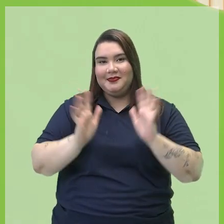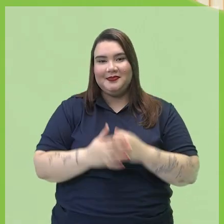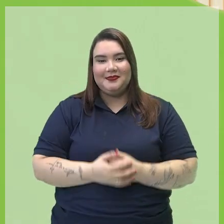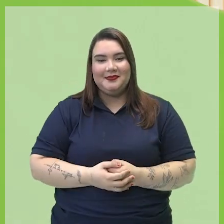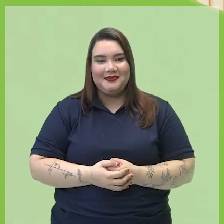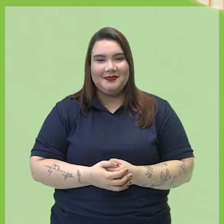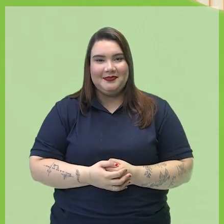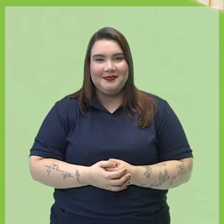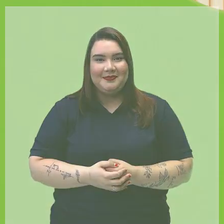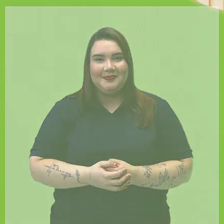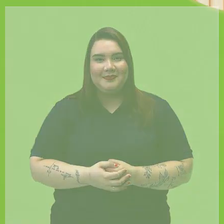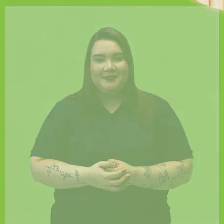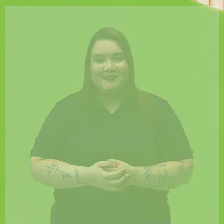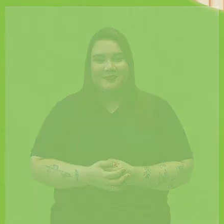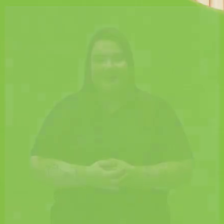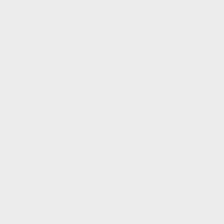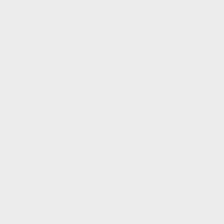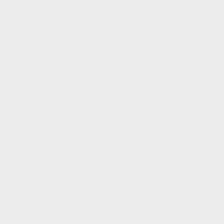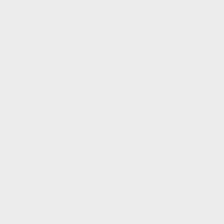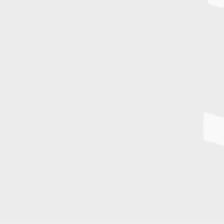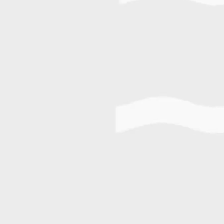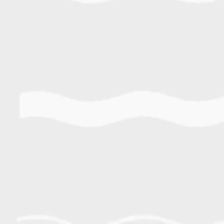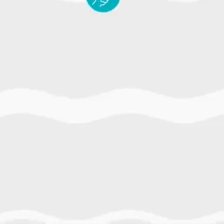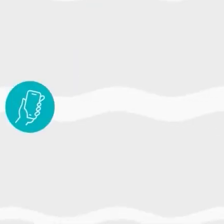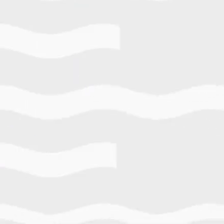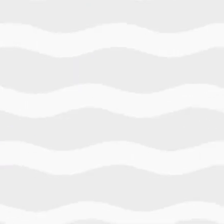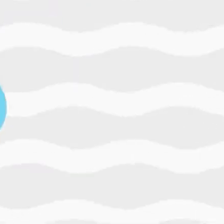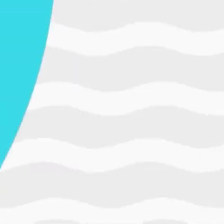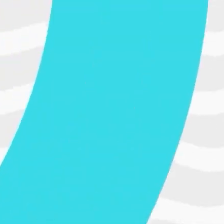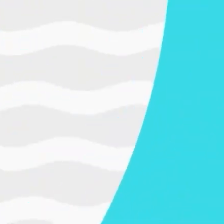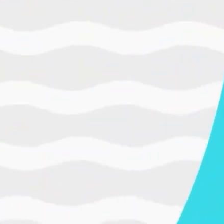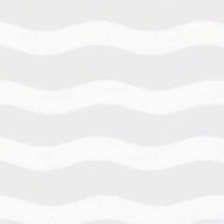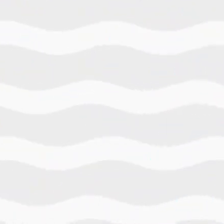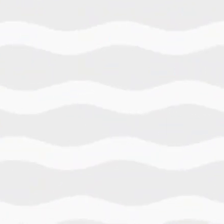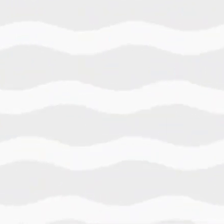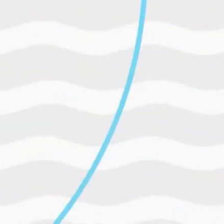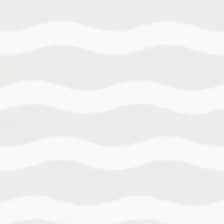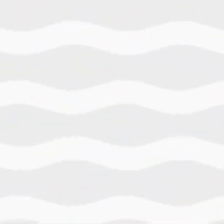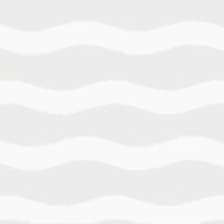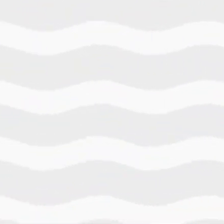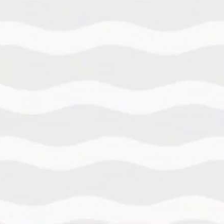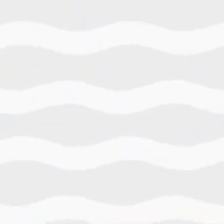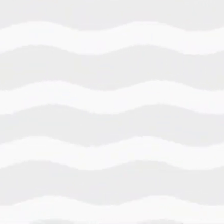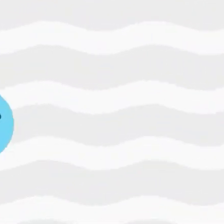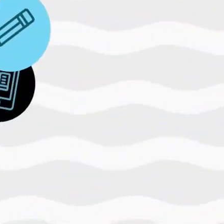e até mais. Tchau.